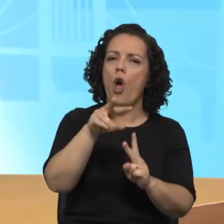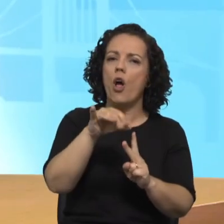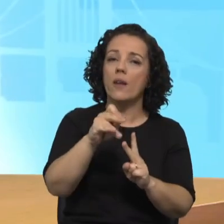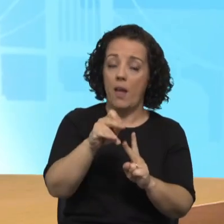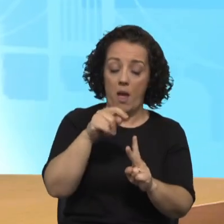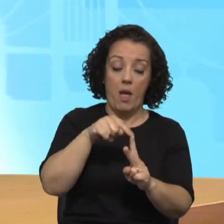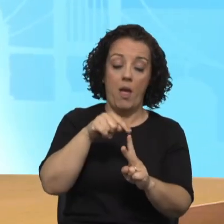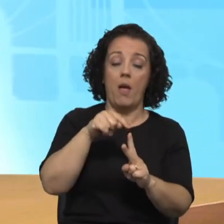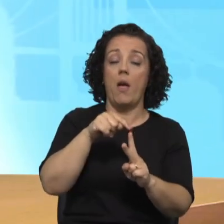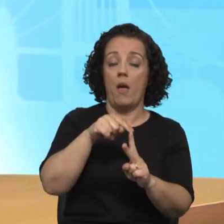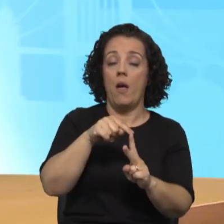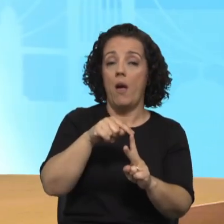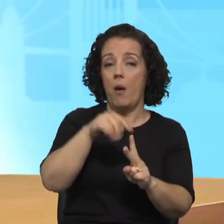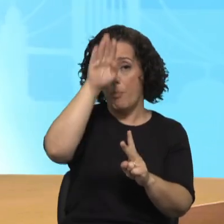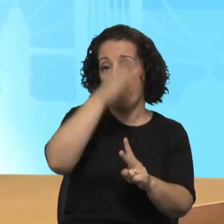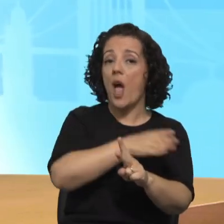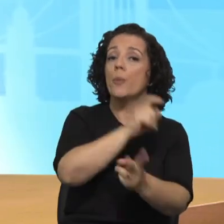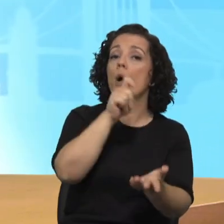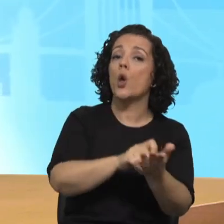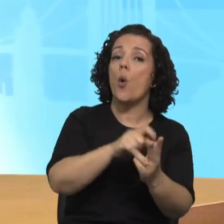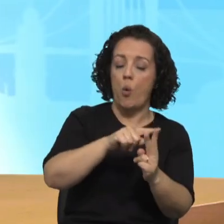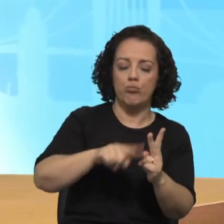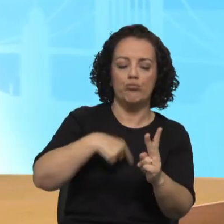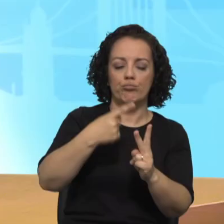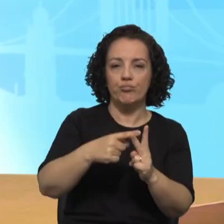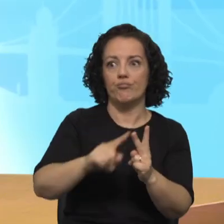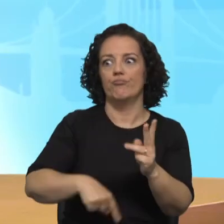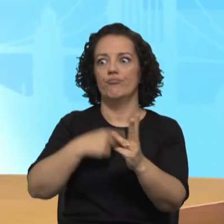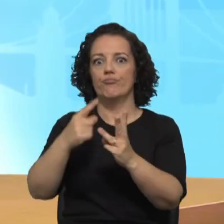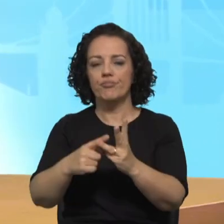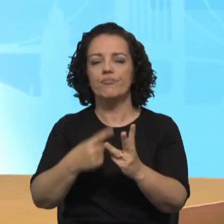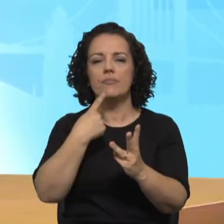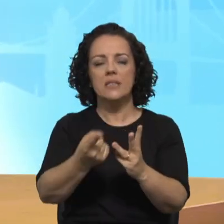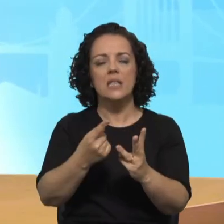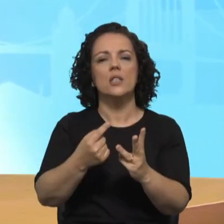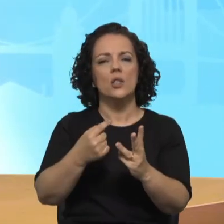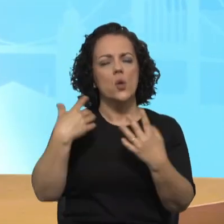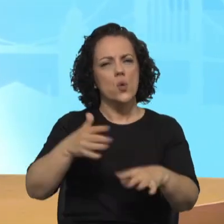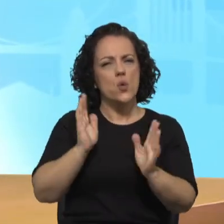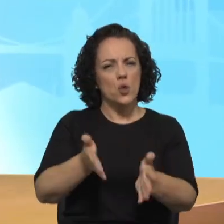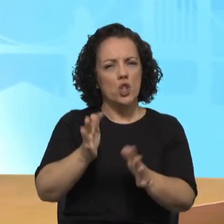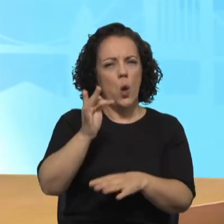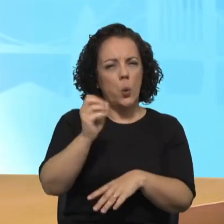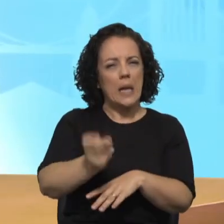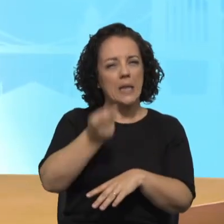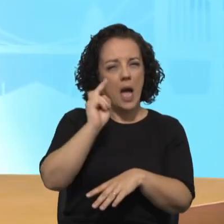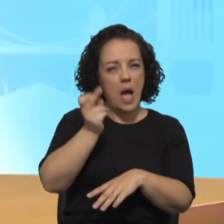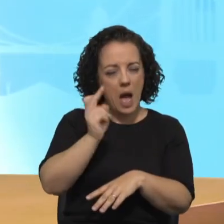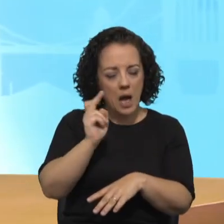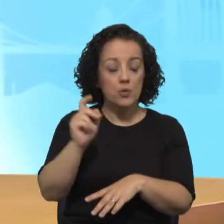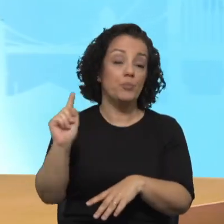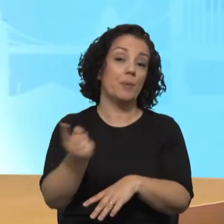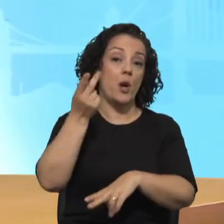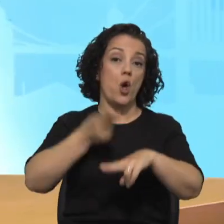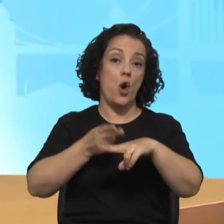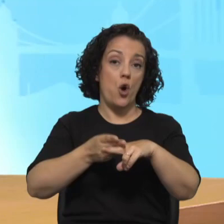II, e ele reconhece mesmo que não perdeu a força, não é? Esta intuição que tem 40 anos, não é? Porque começou em Roma no ano